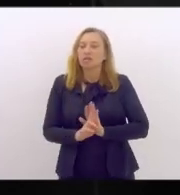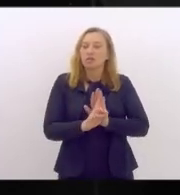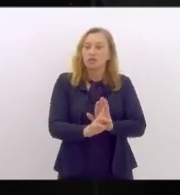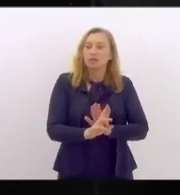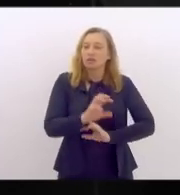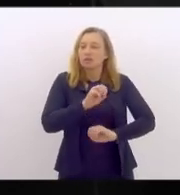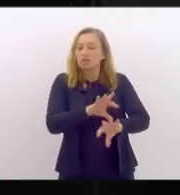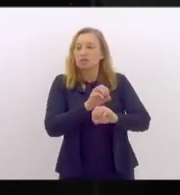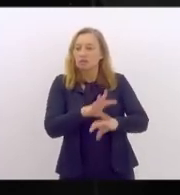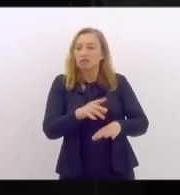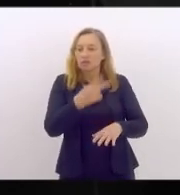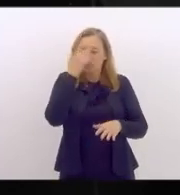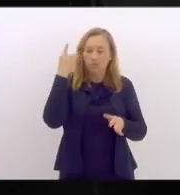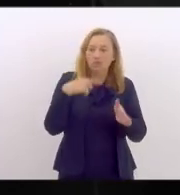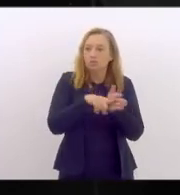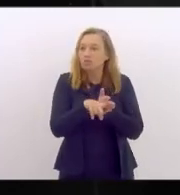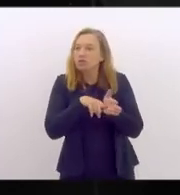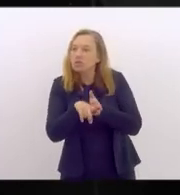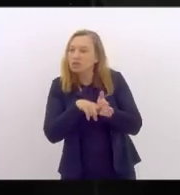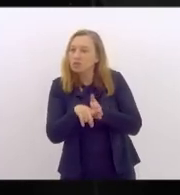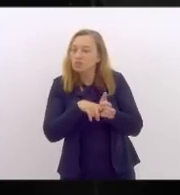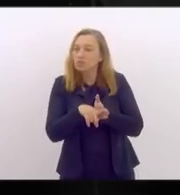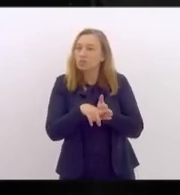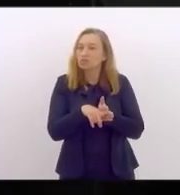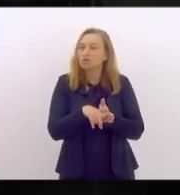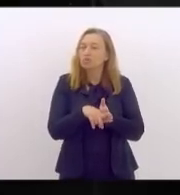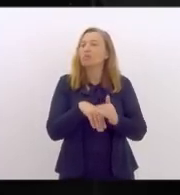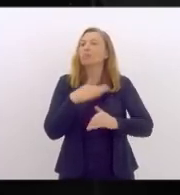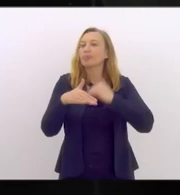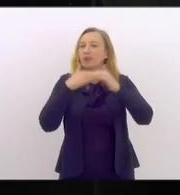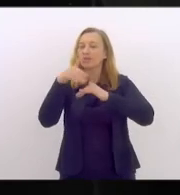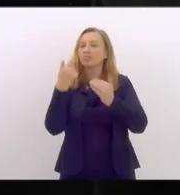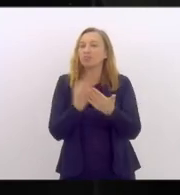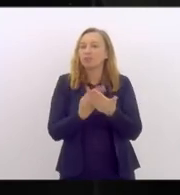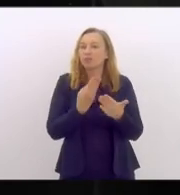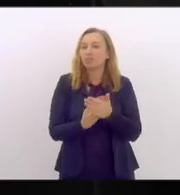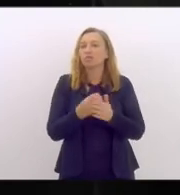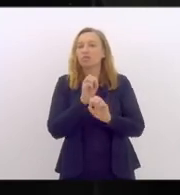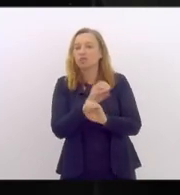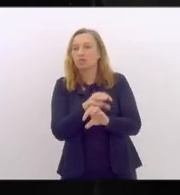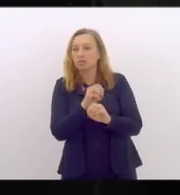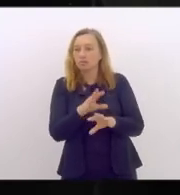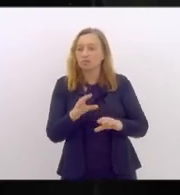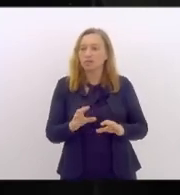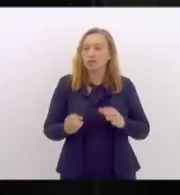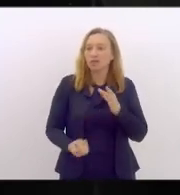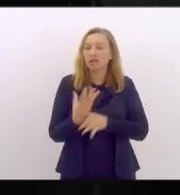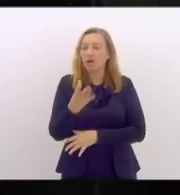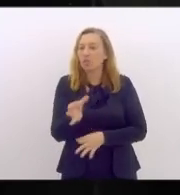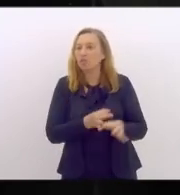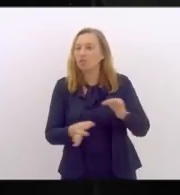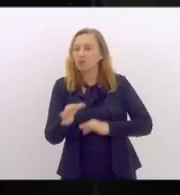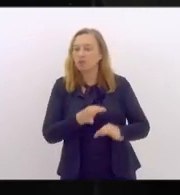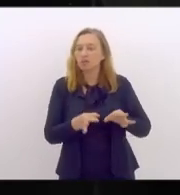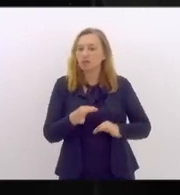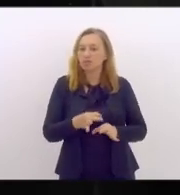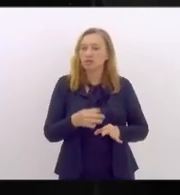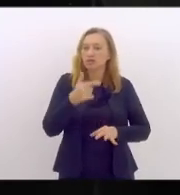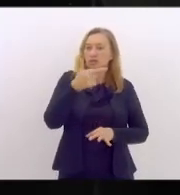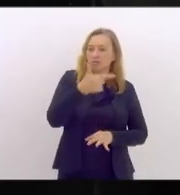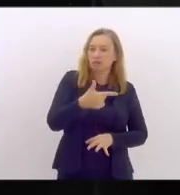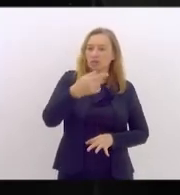pesquisadores instituições de pesquisa que se desenvolvem estudo sobre educação para construir um plano para vigência